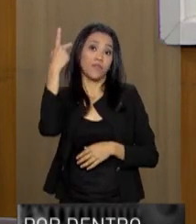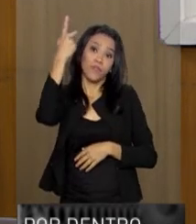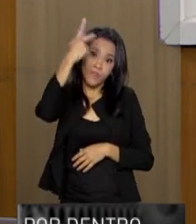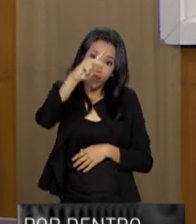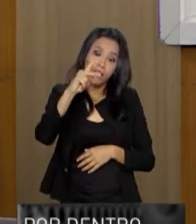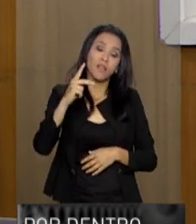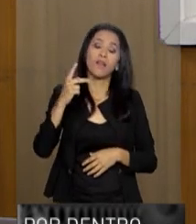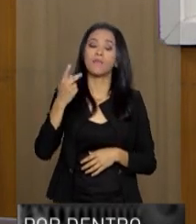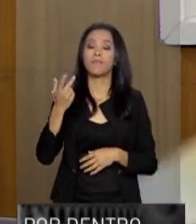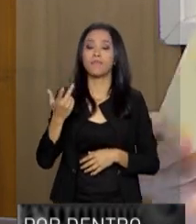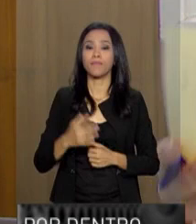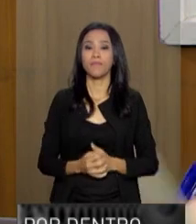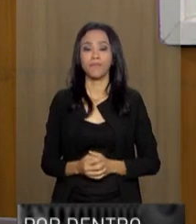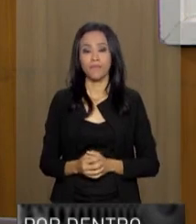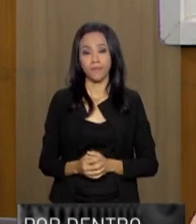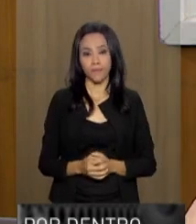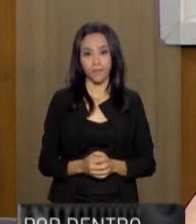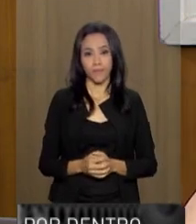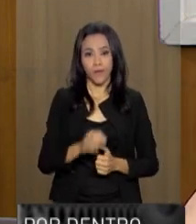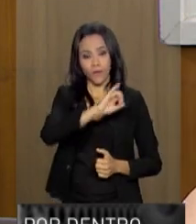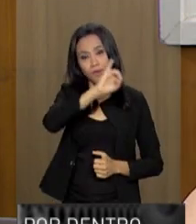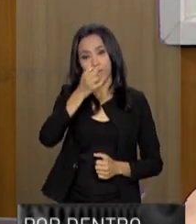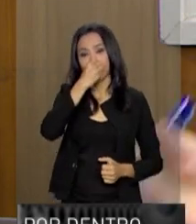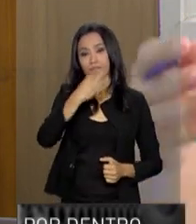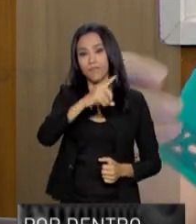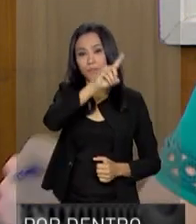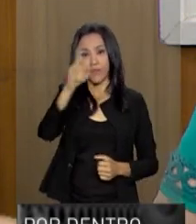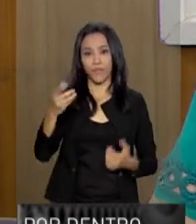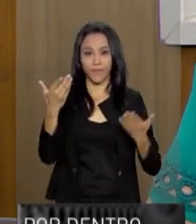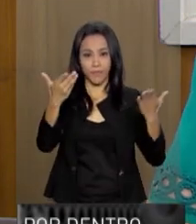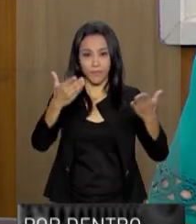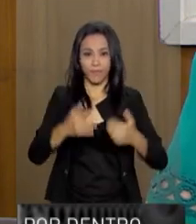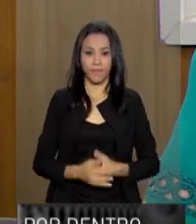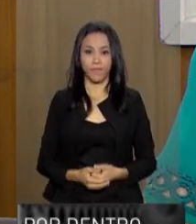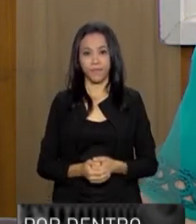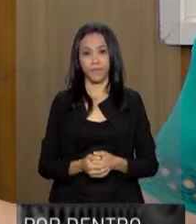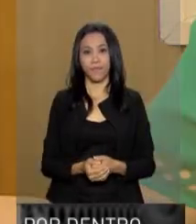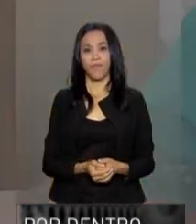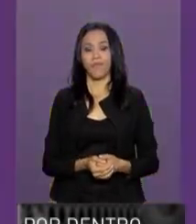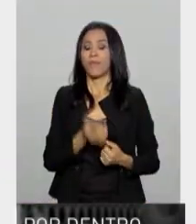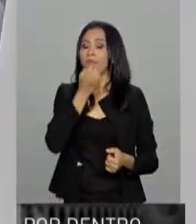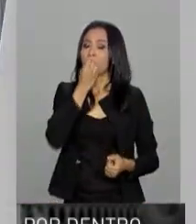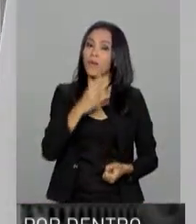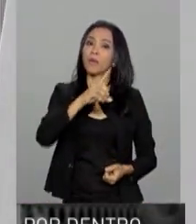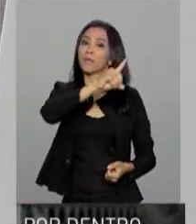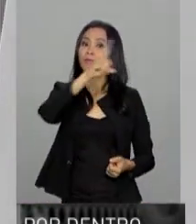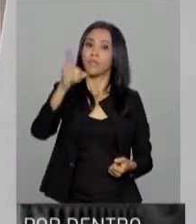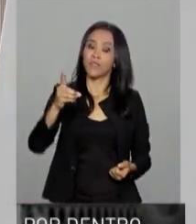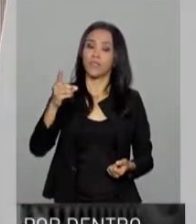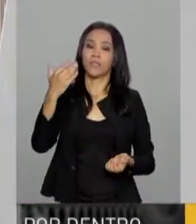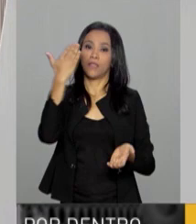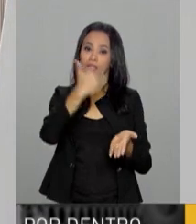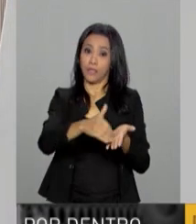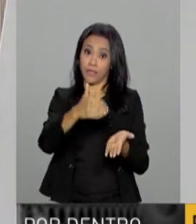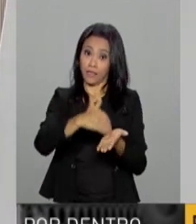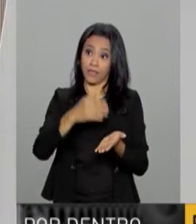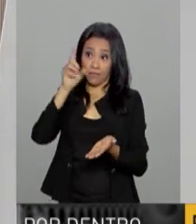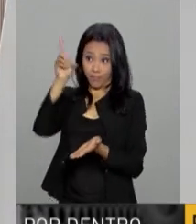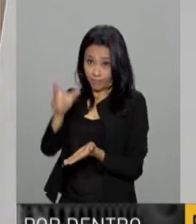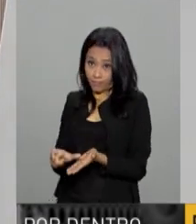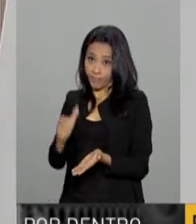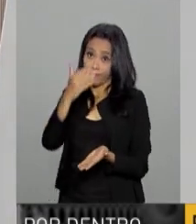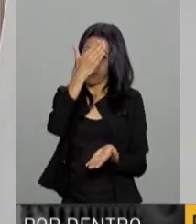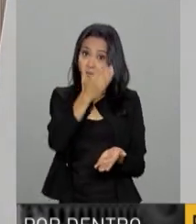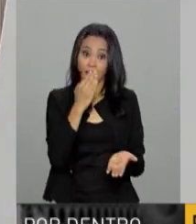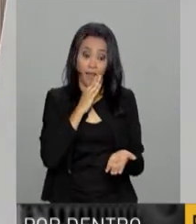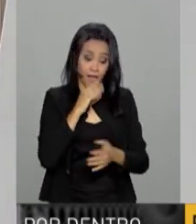94 ponto um ano a érico bom dia pra você bom dia calma bom dia secretários e secretárias ser rápido